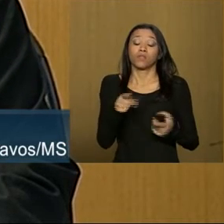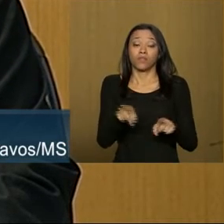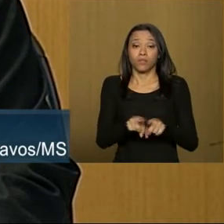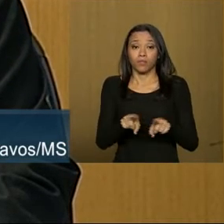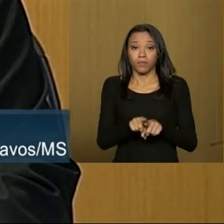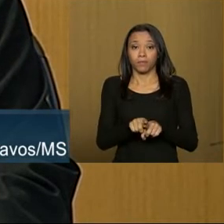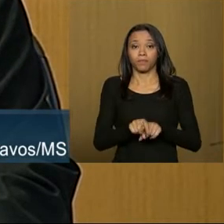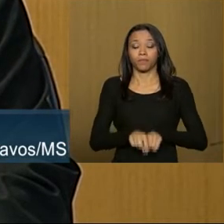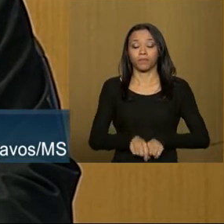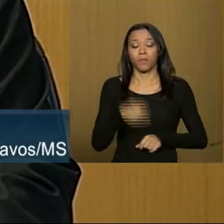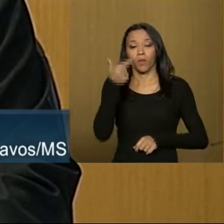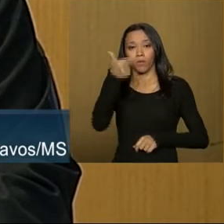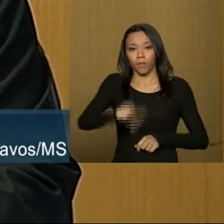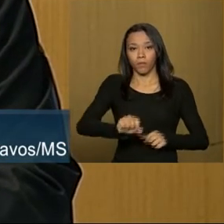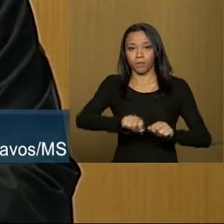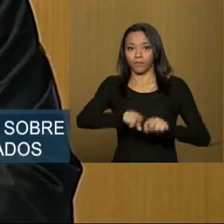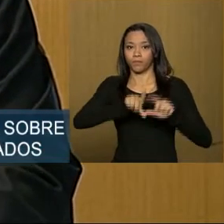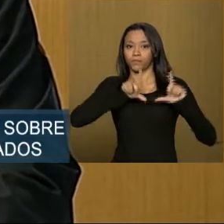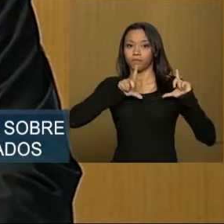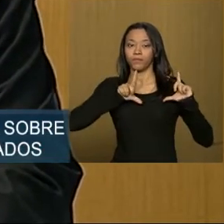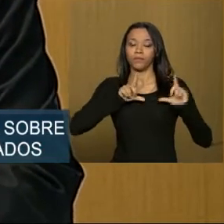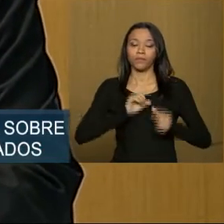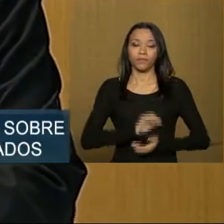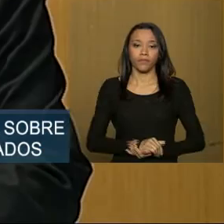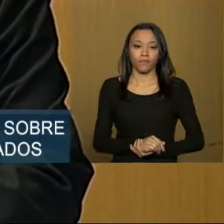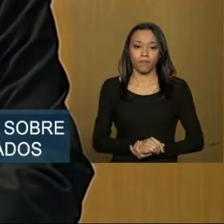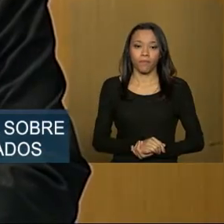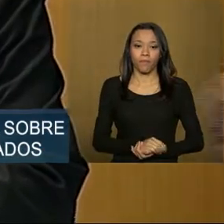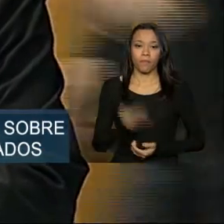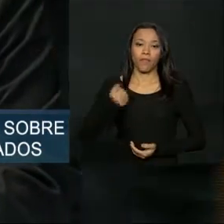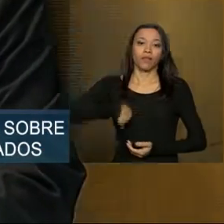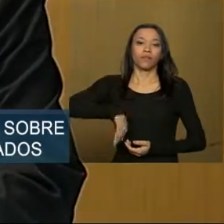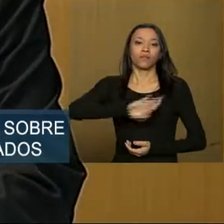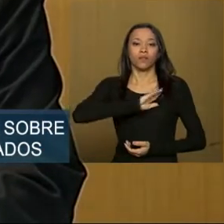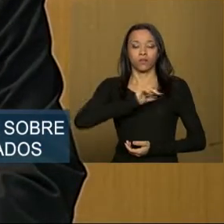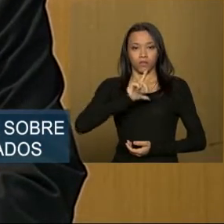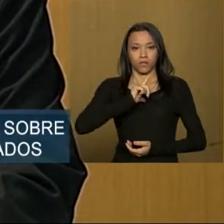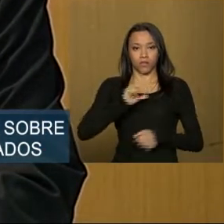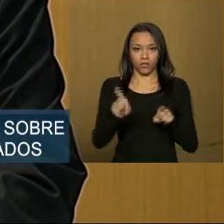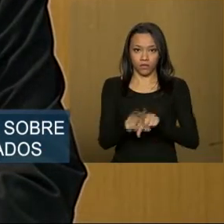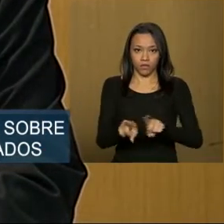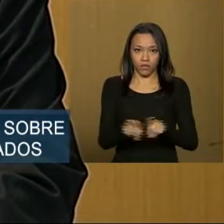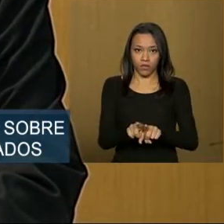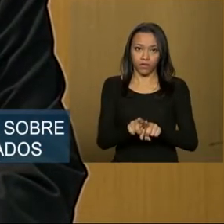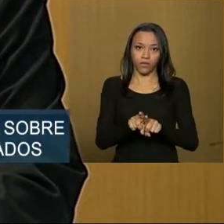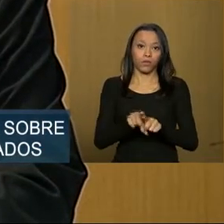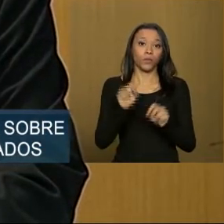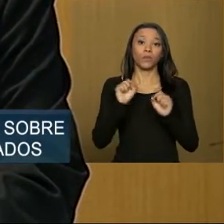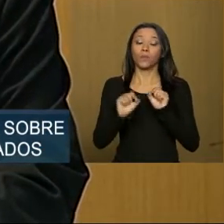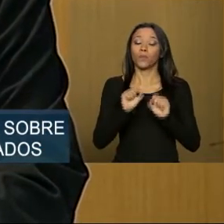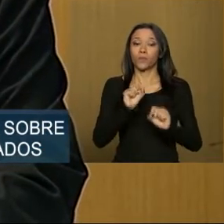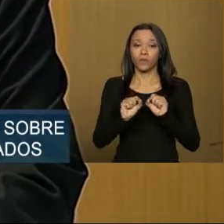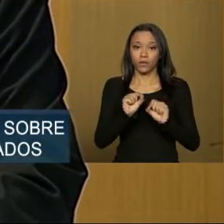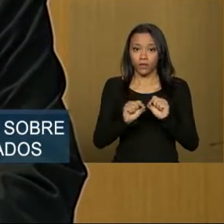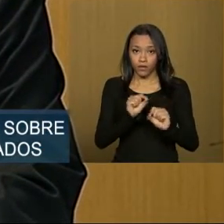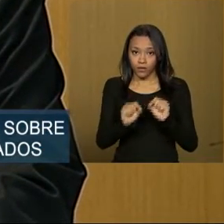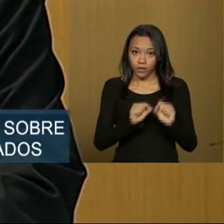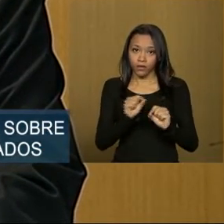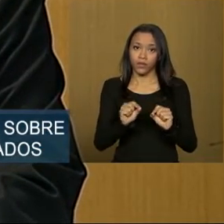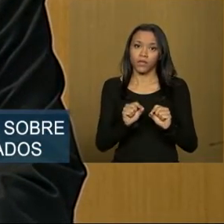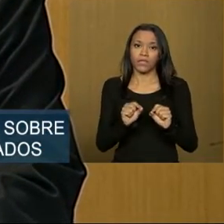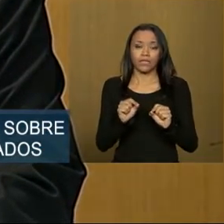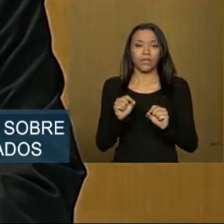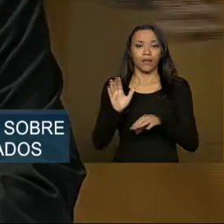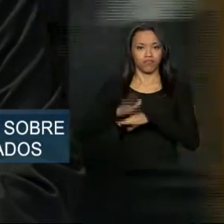na saúde. Próximo. Bem, então, nós temos também uma distribuição desigual, segundo o